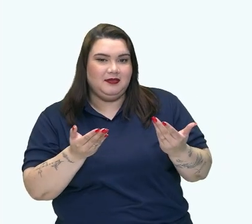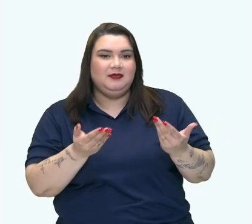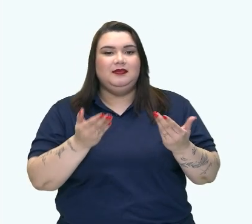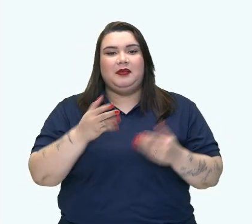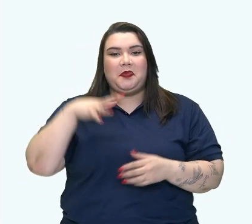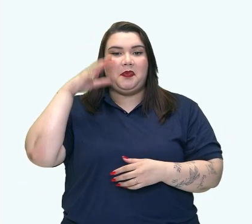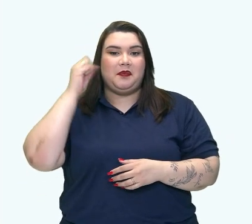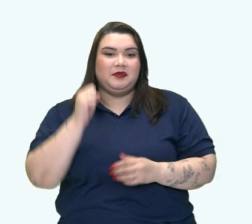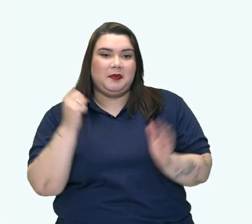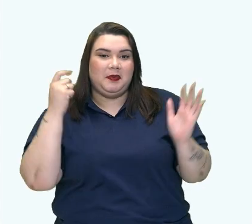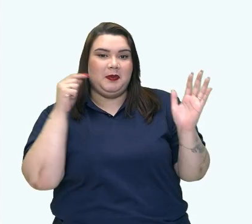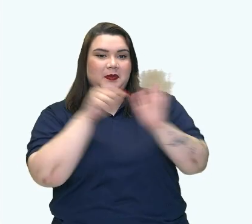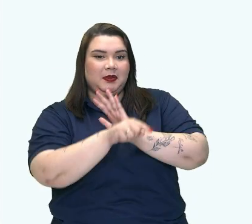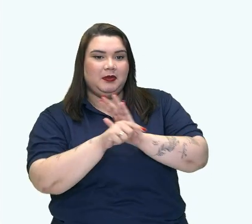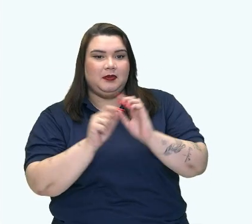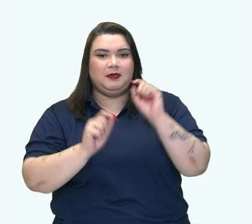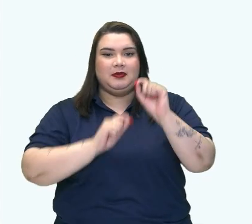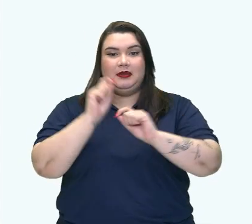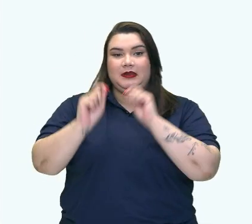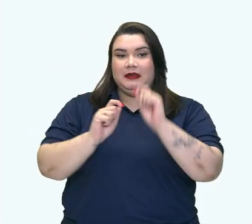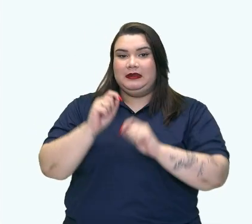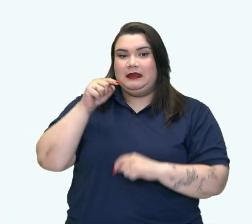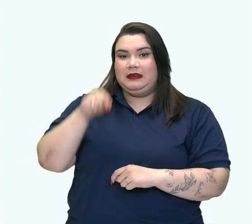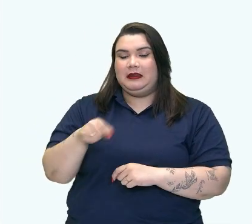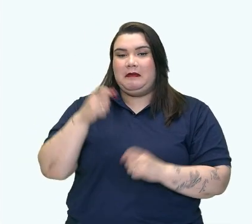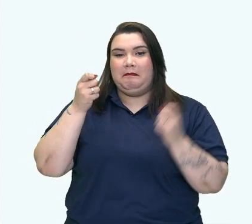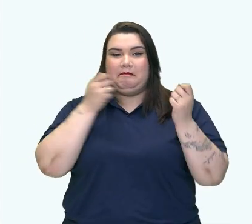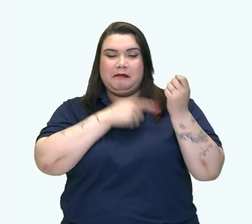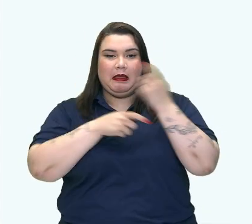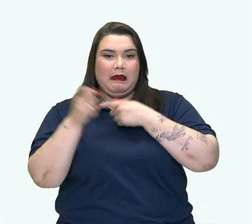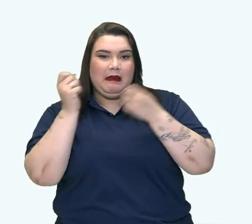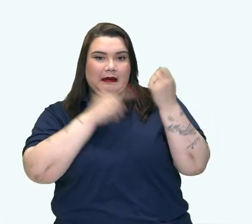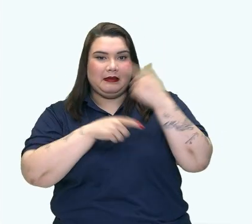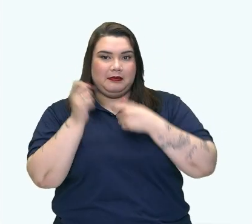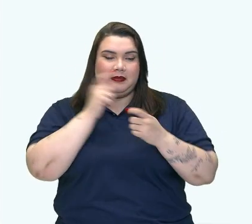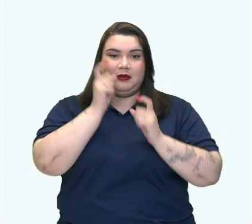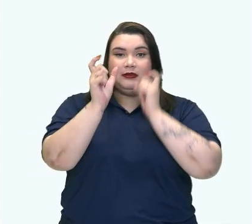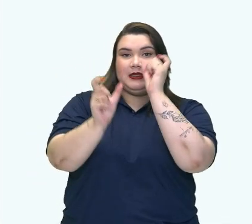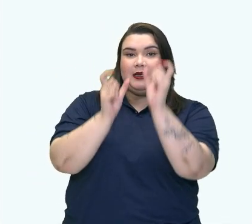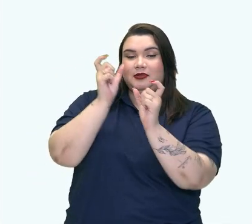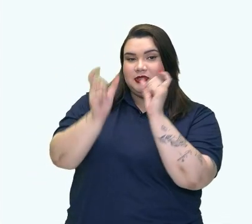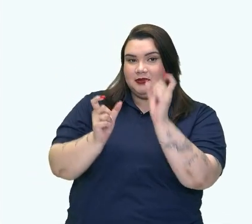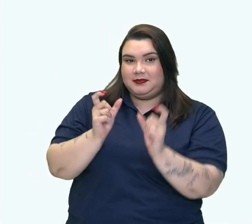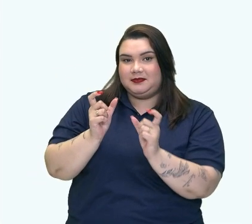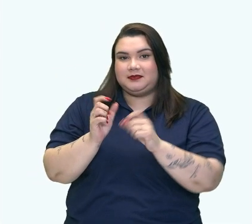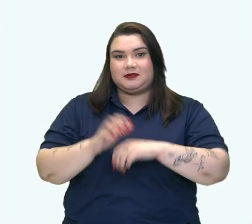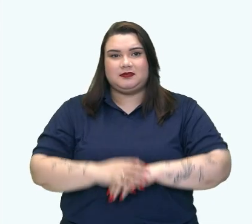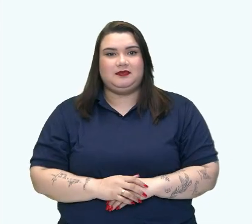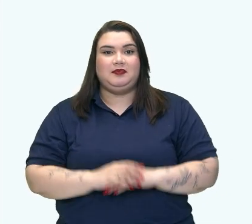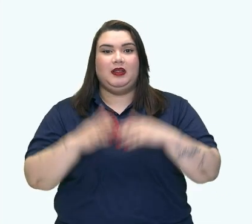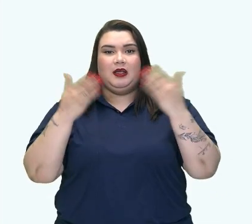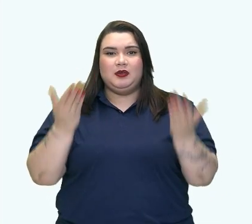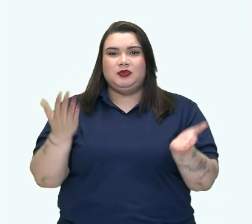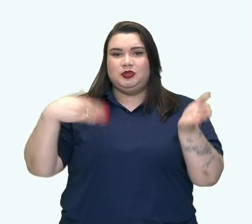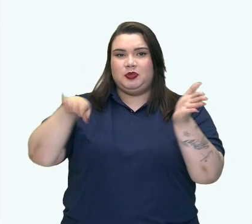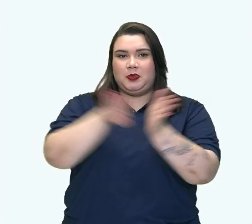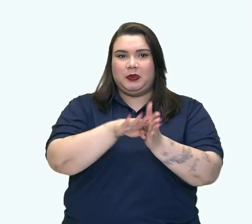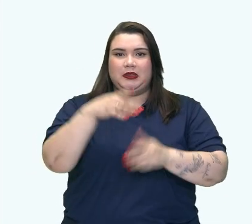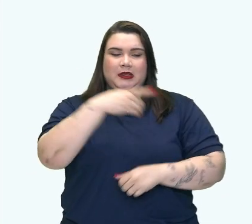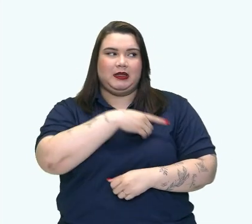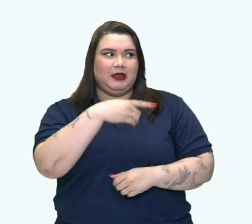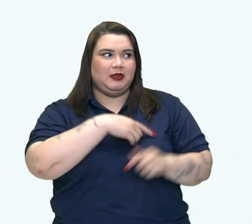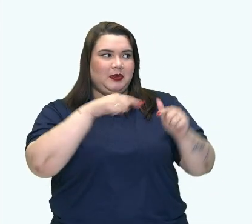e ouvindo em troca da pergunta uma enfiada de desaforos e pornografias. Um dia chegou um delegado novo em